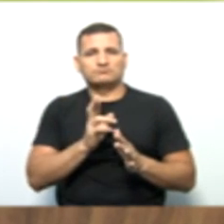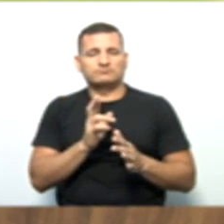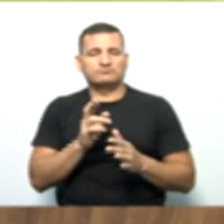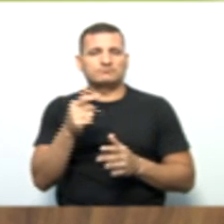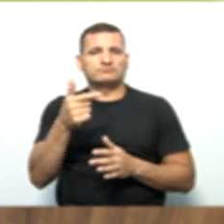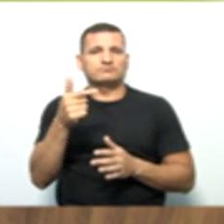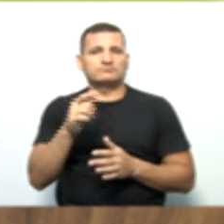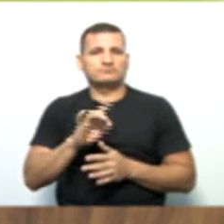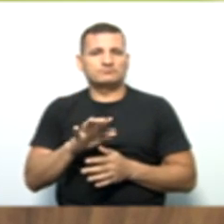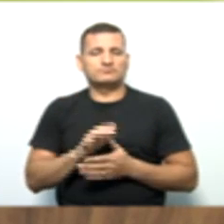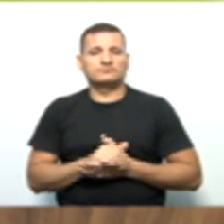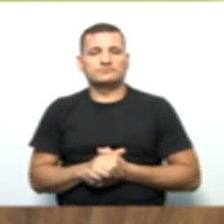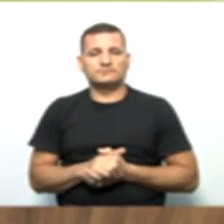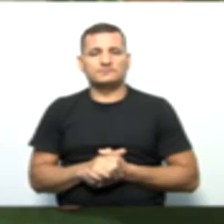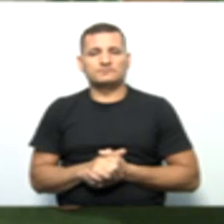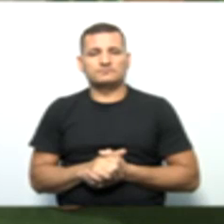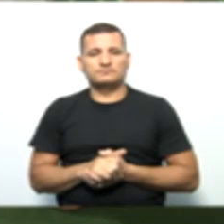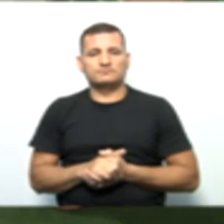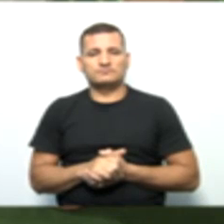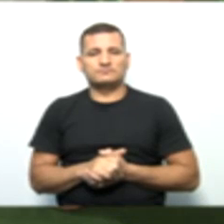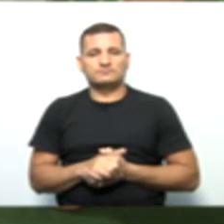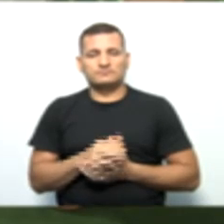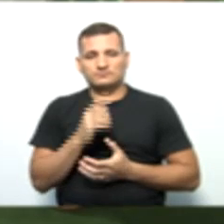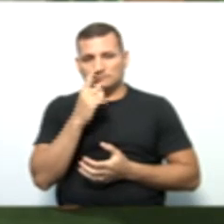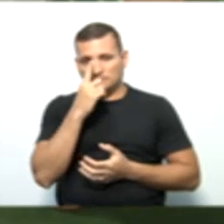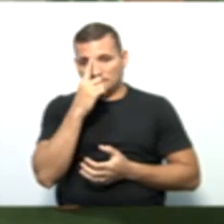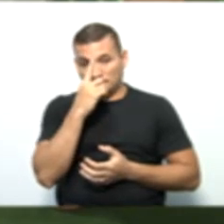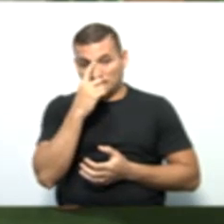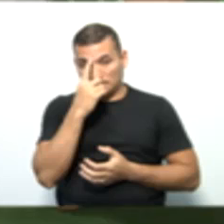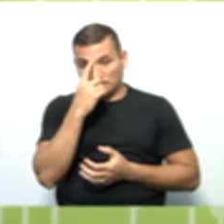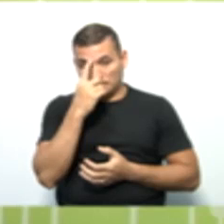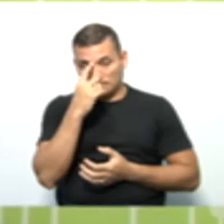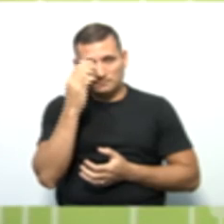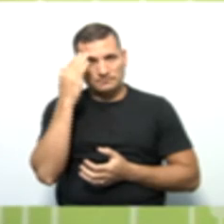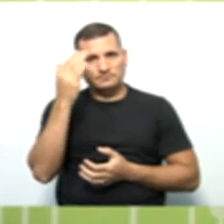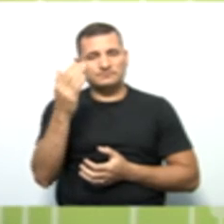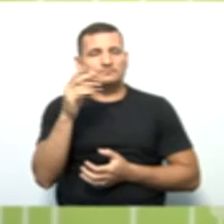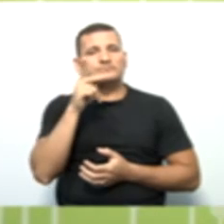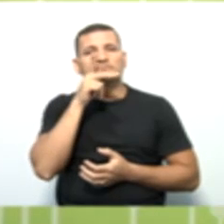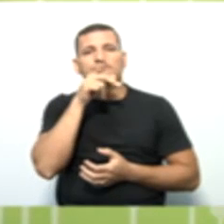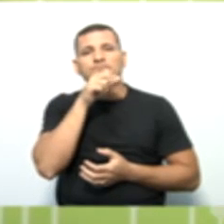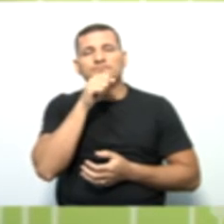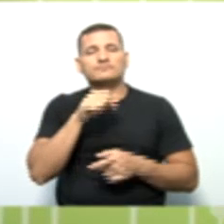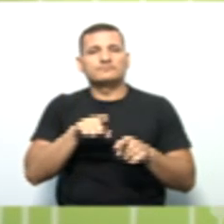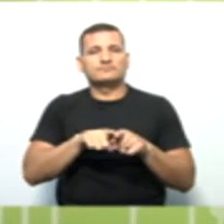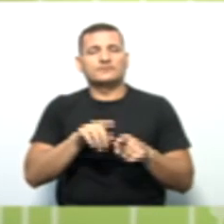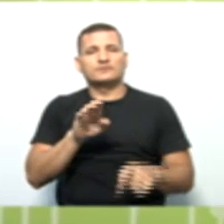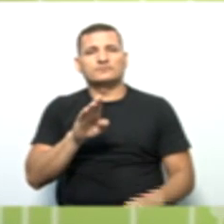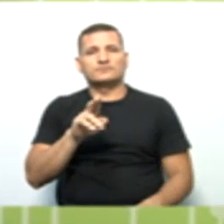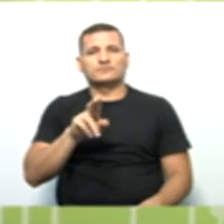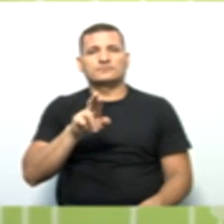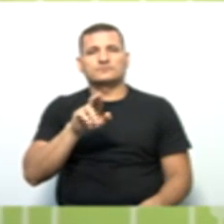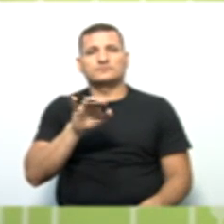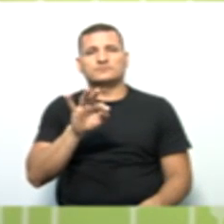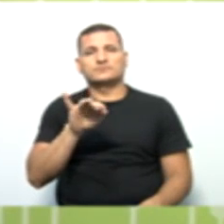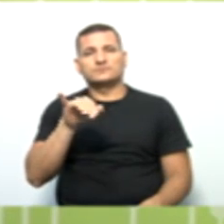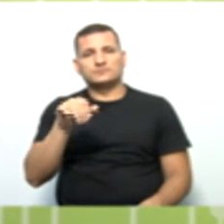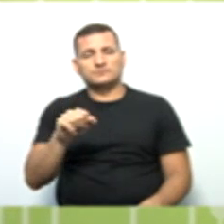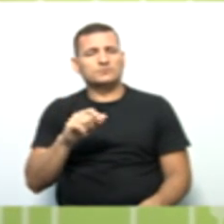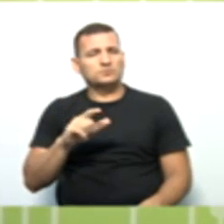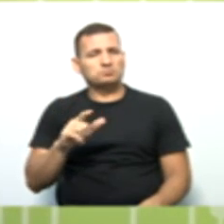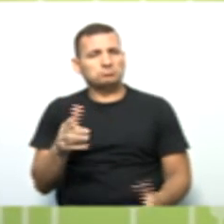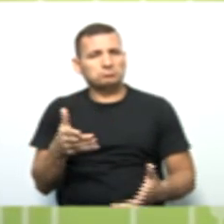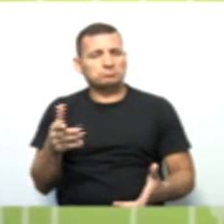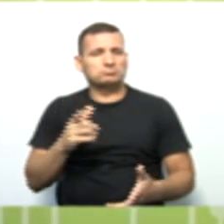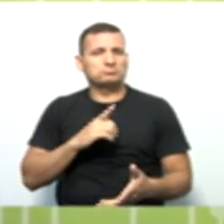professor. Legal, gente. Obrigado aí, pessoal de Porto Velho também participando, Buritis. Hoje tem muita gente, né,